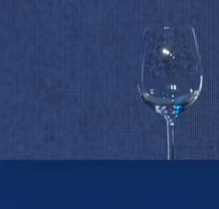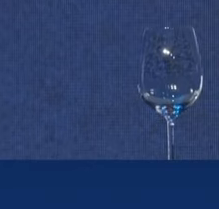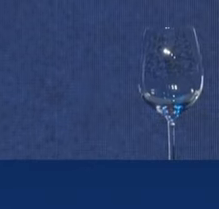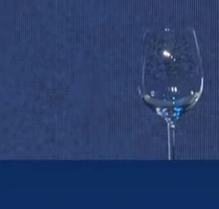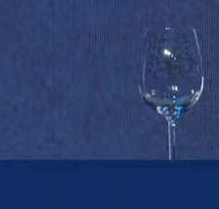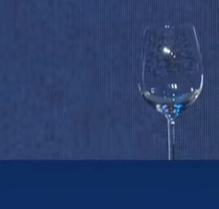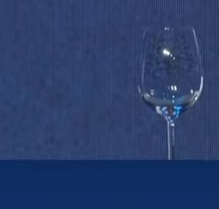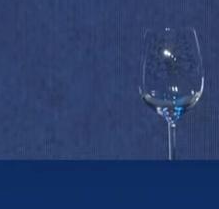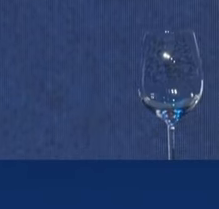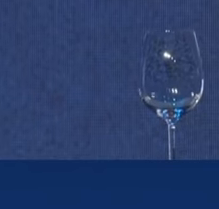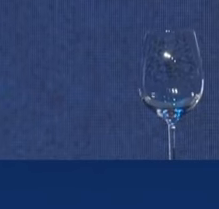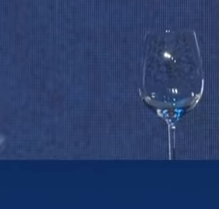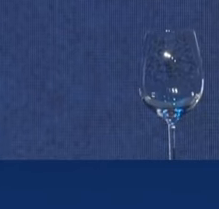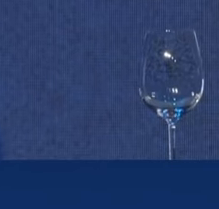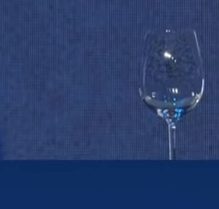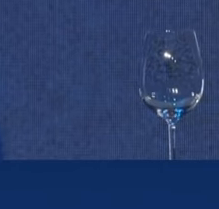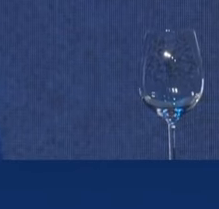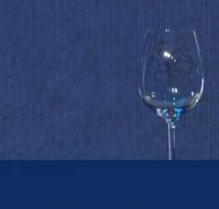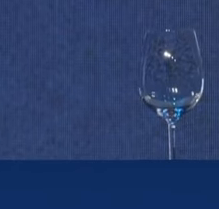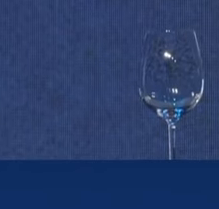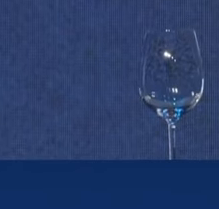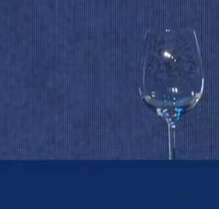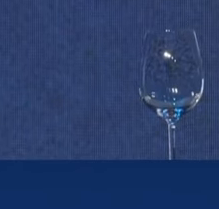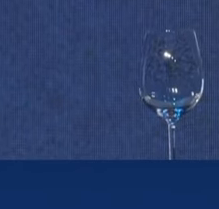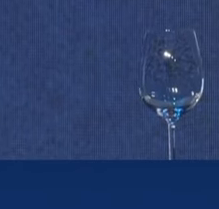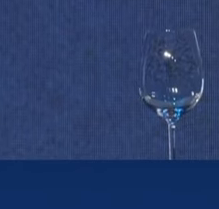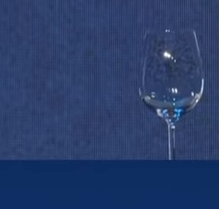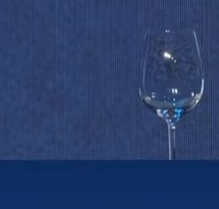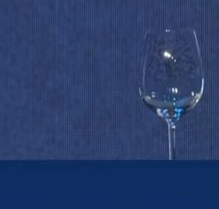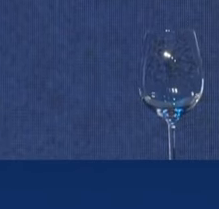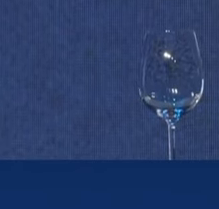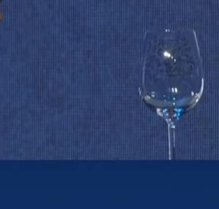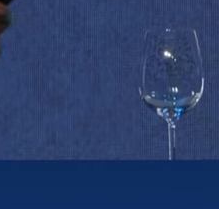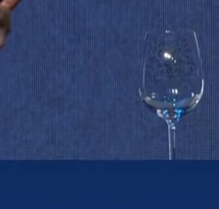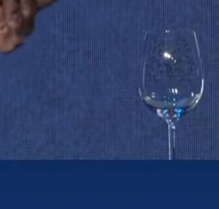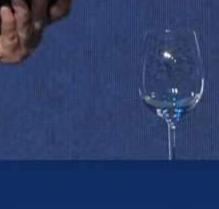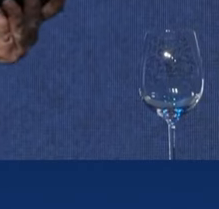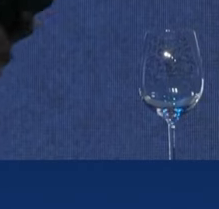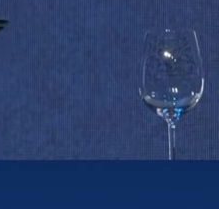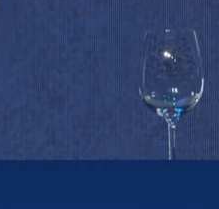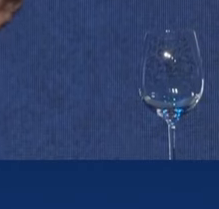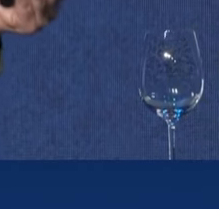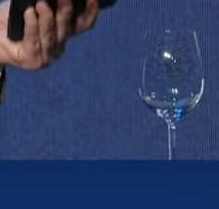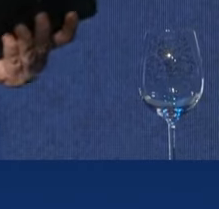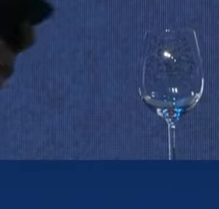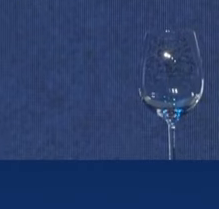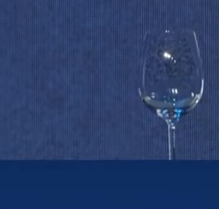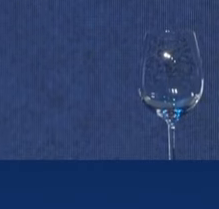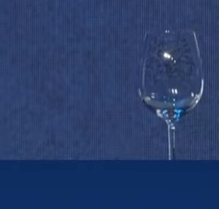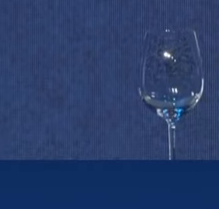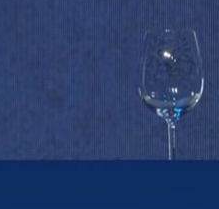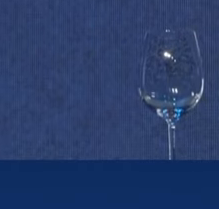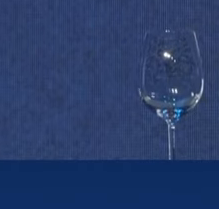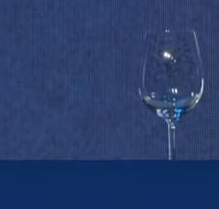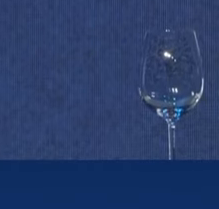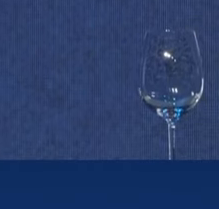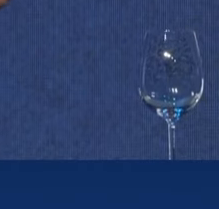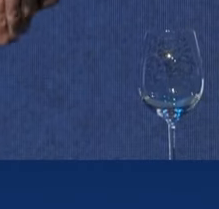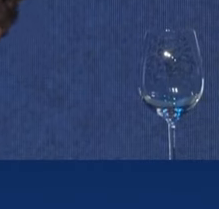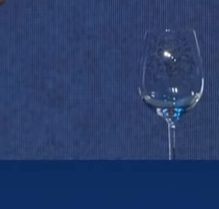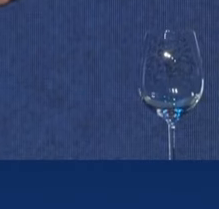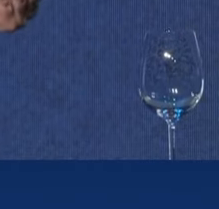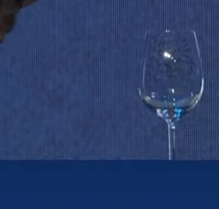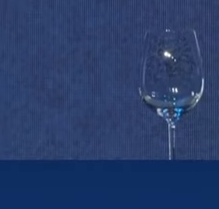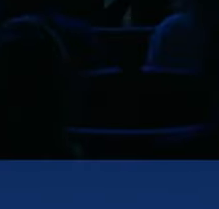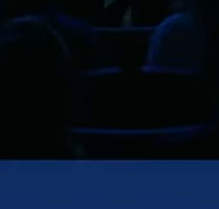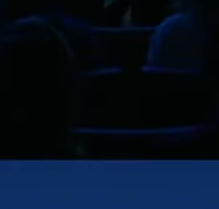está passando por um processo global de liberalização. Então, nada melhor do que ter aqui no palco o diretor-geral da ANEEL